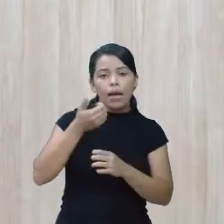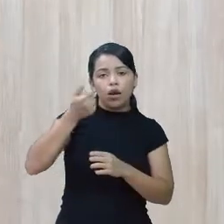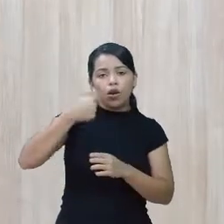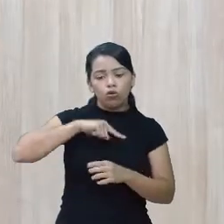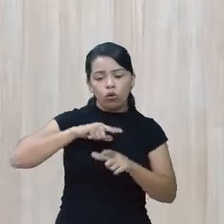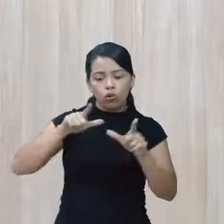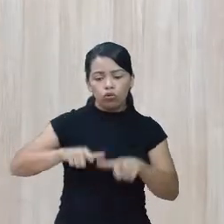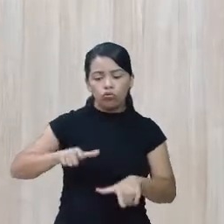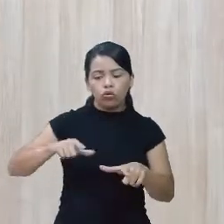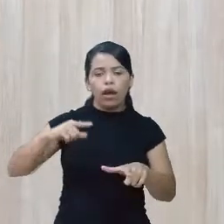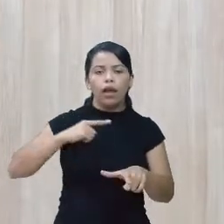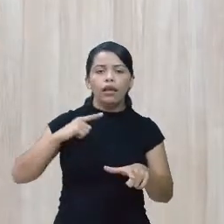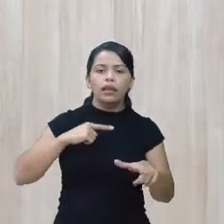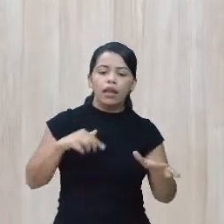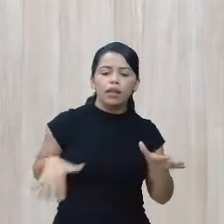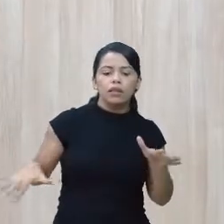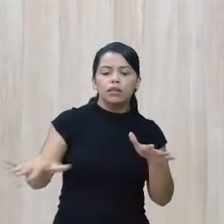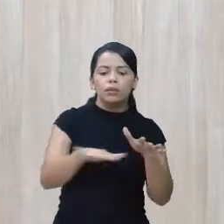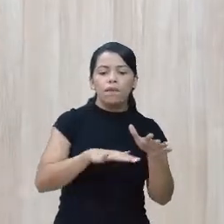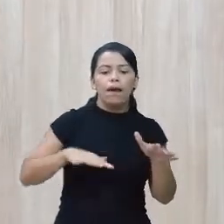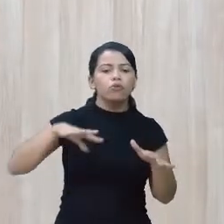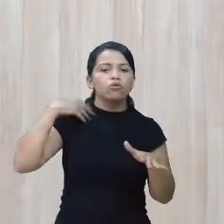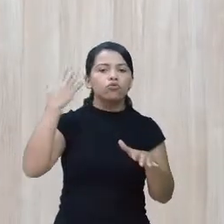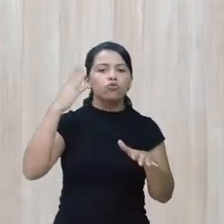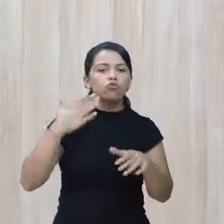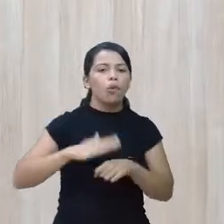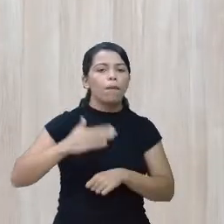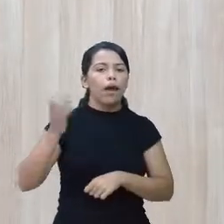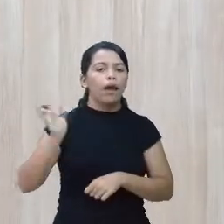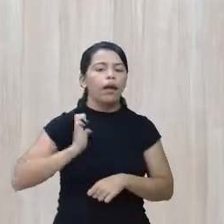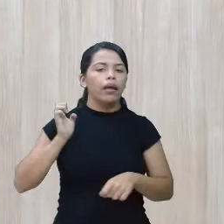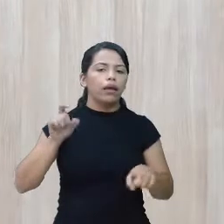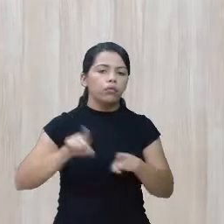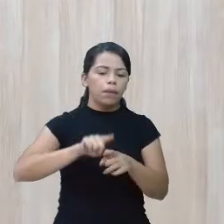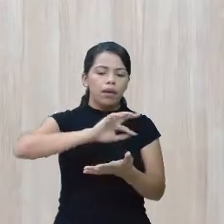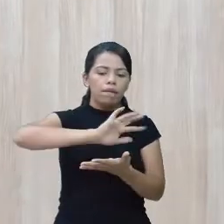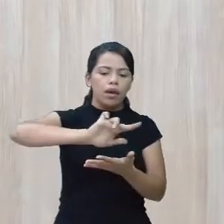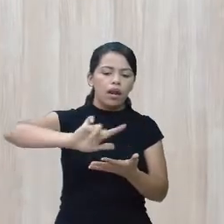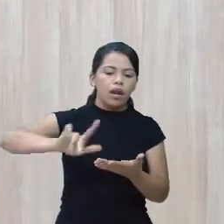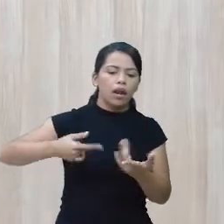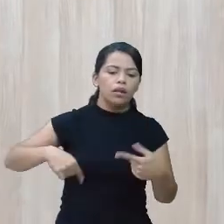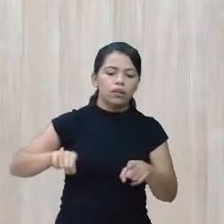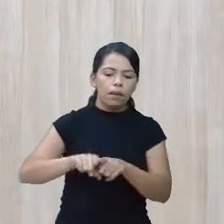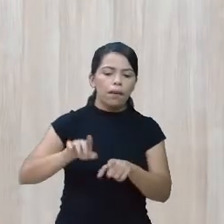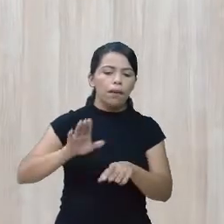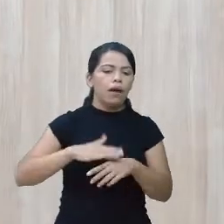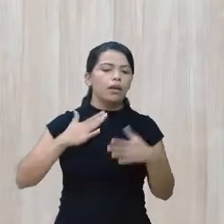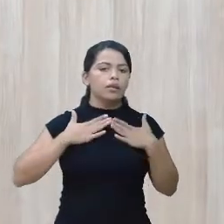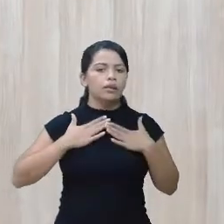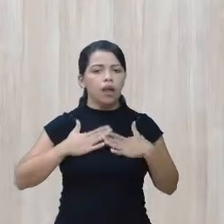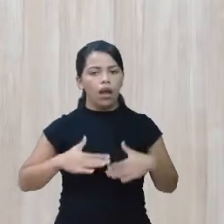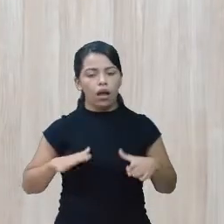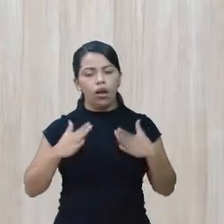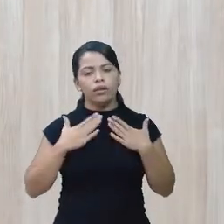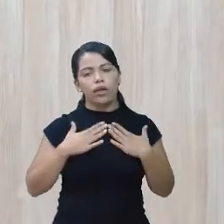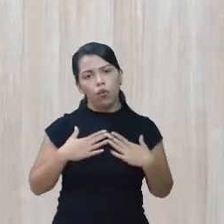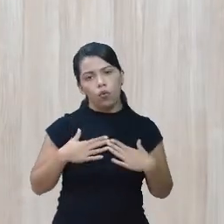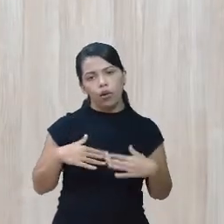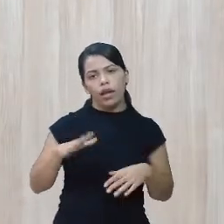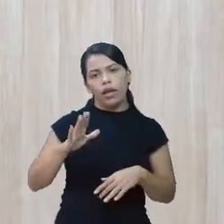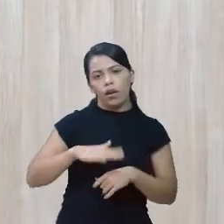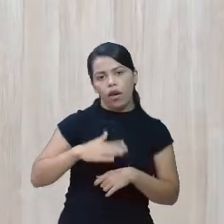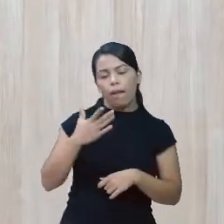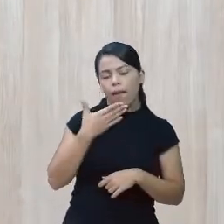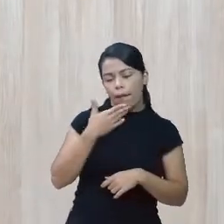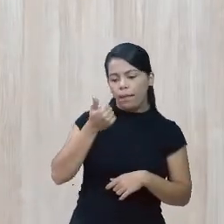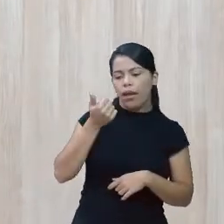mais ricos, mais diversos e, ao mesmo tempo, mais confortáveis, né, mais agradáveis, para que a gente possa